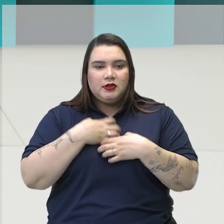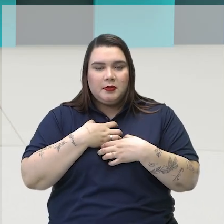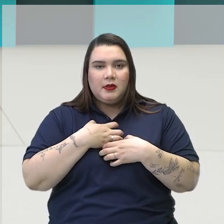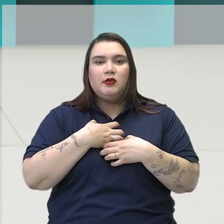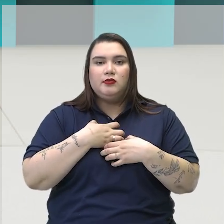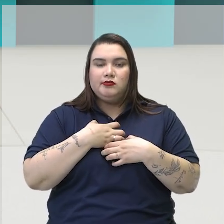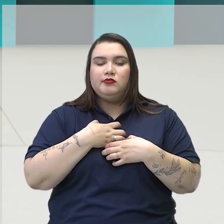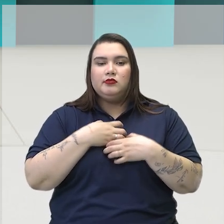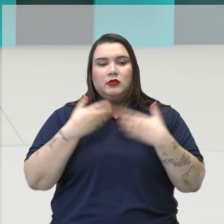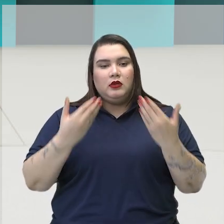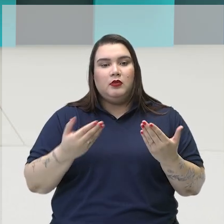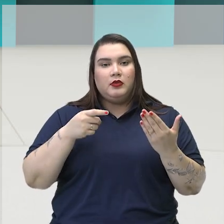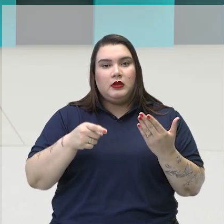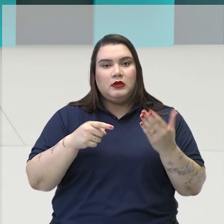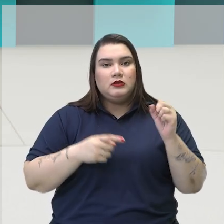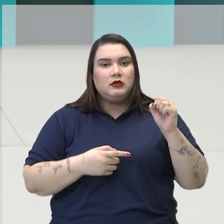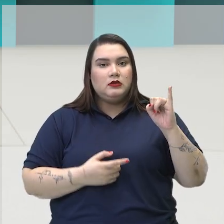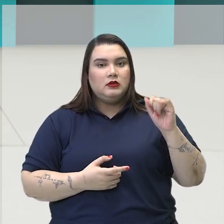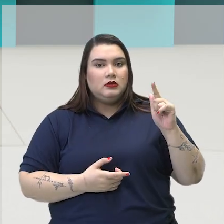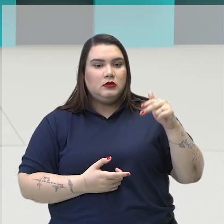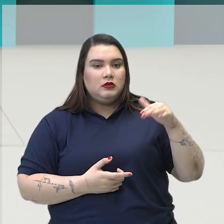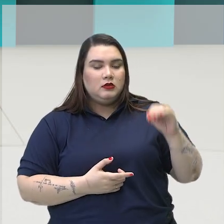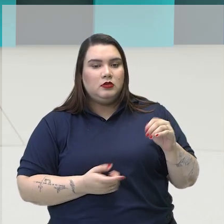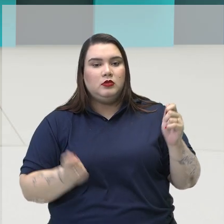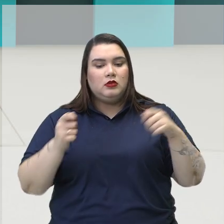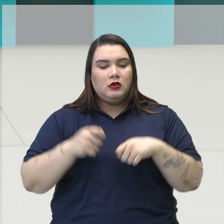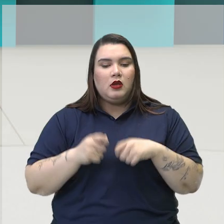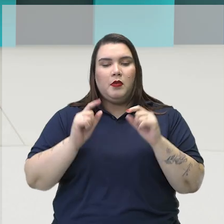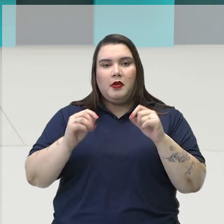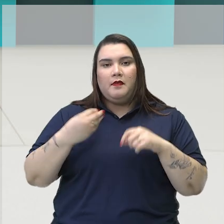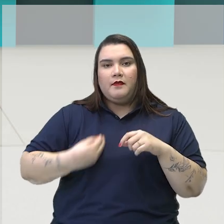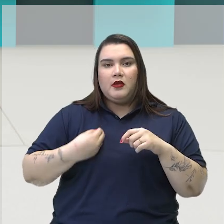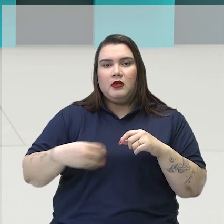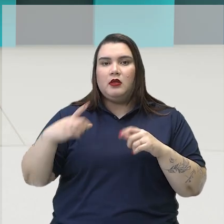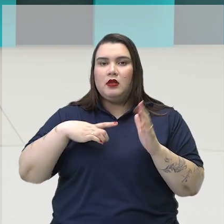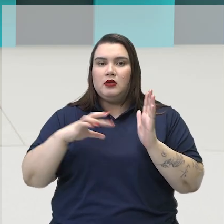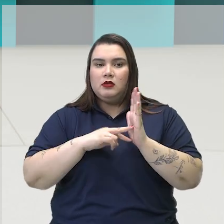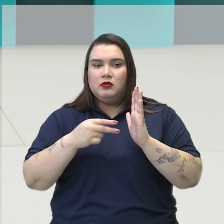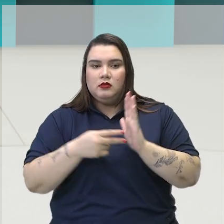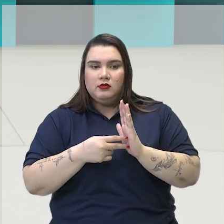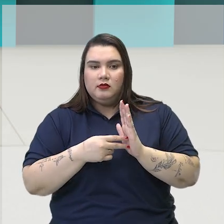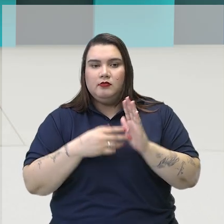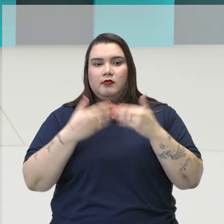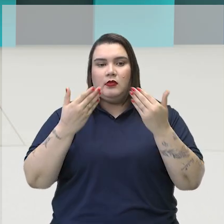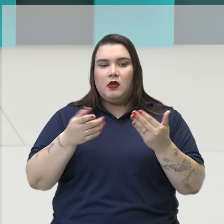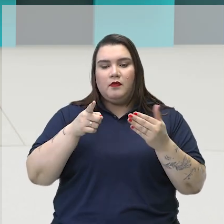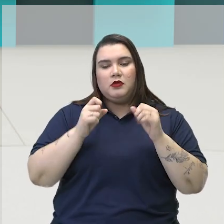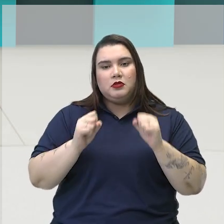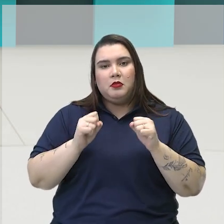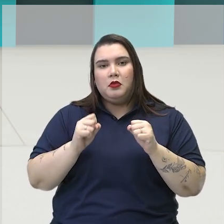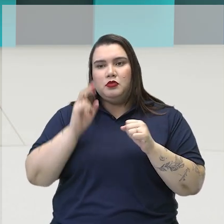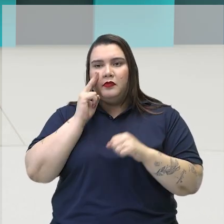esses signos, para que a gente possa dar sentido à vida. Então, seja uma árvore,